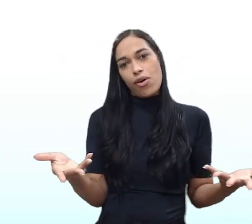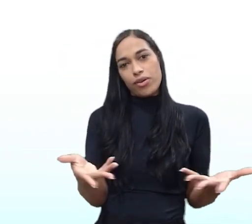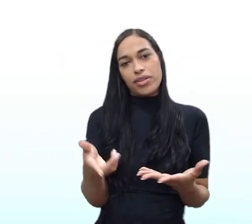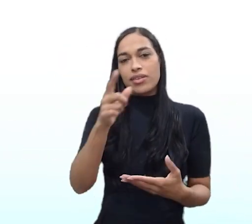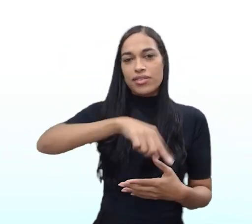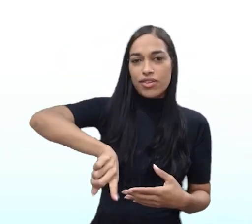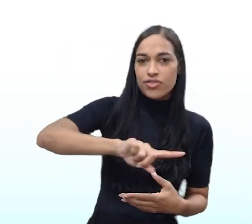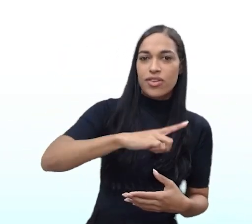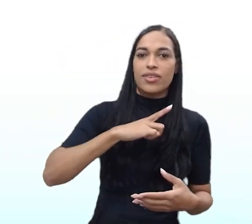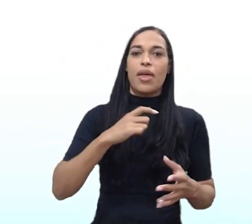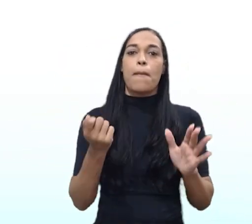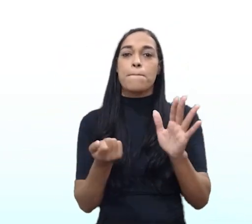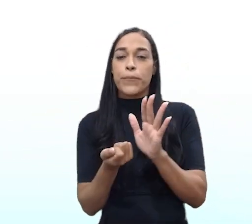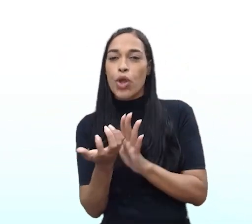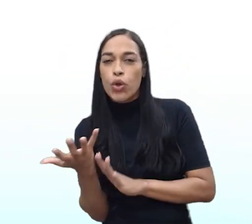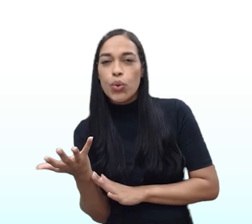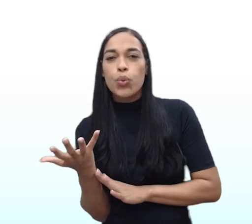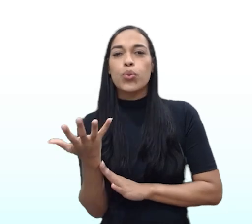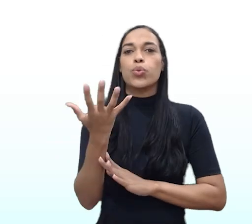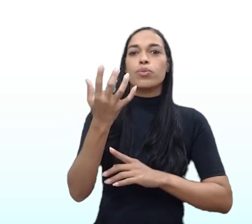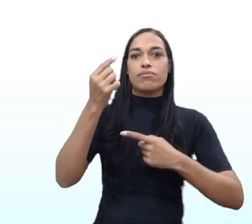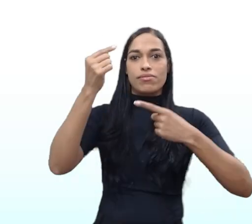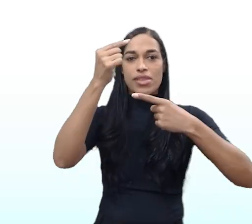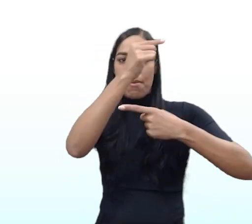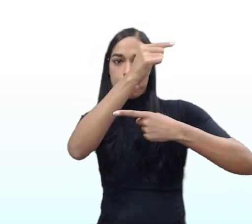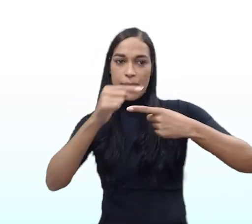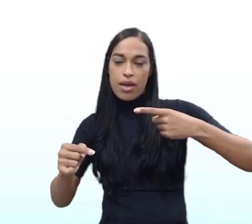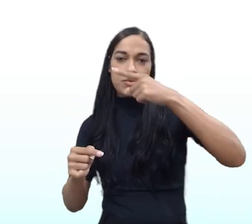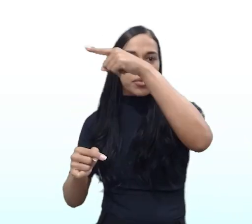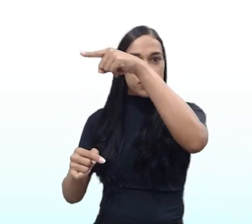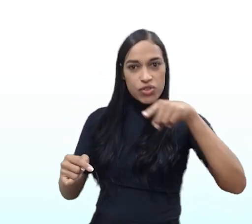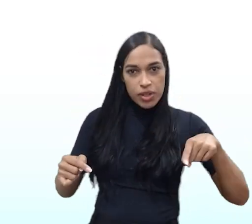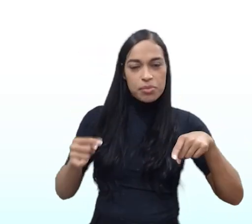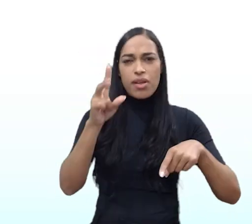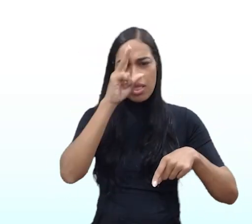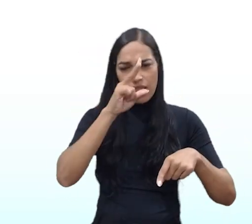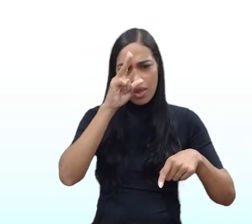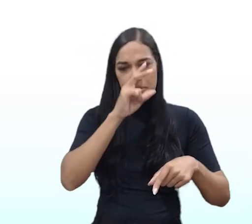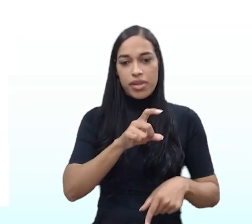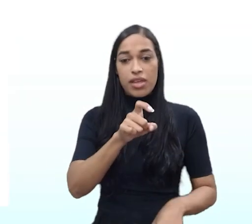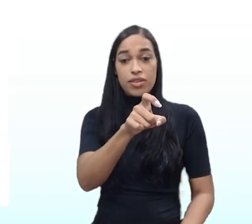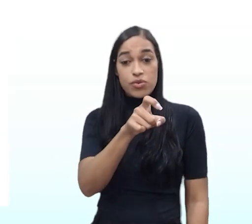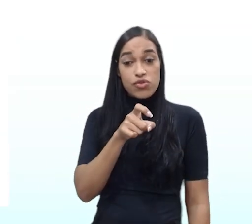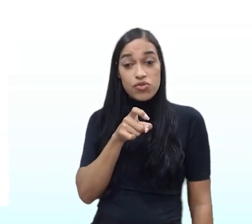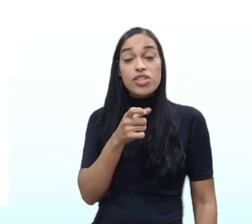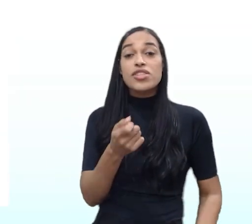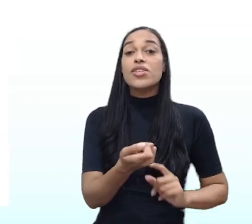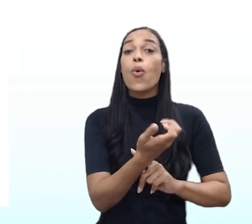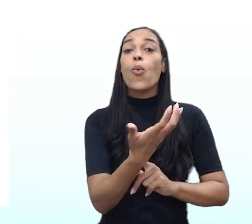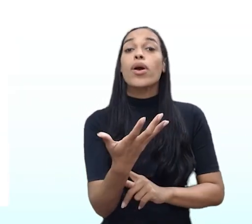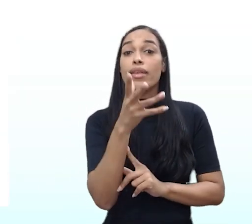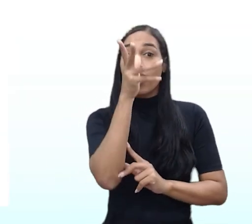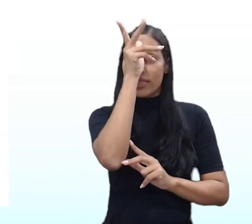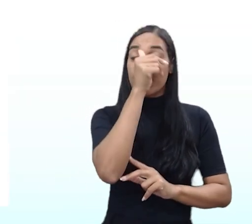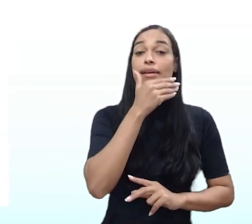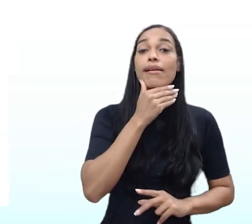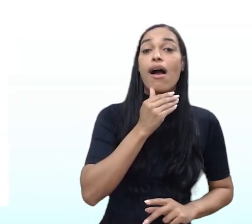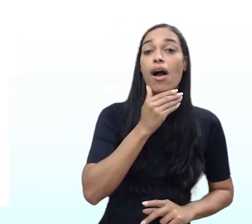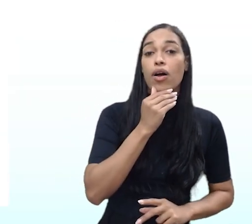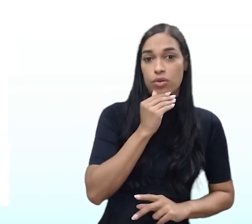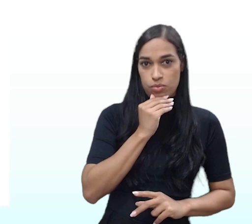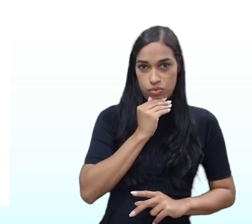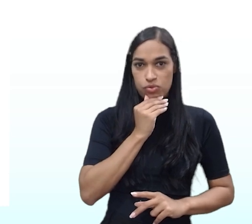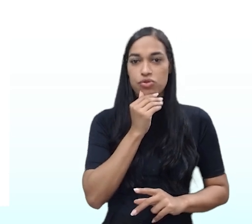propriedade que a gente tem, que é produto dos meios pelos extremos. Lembra disso? Então, X, número de galos,